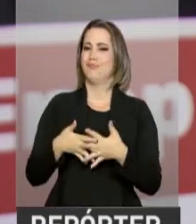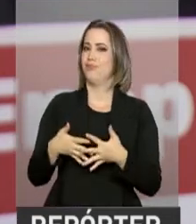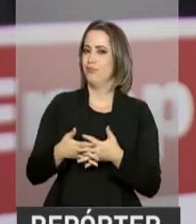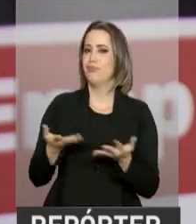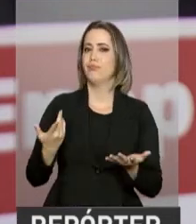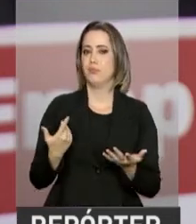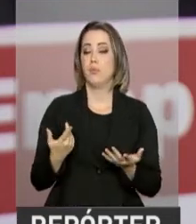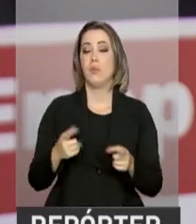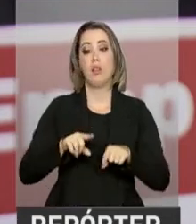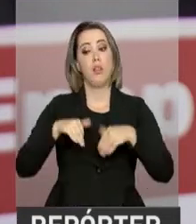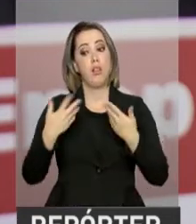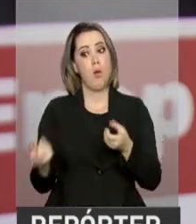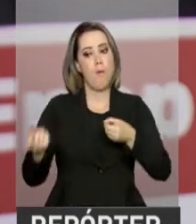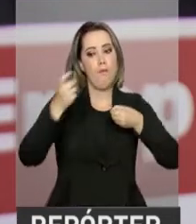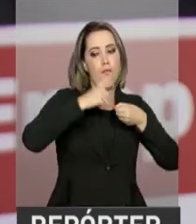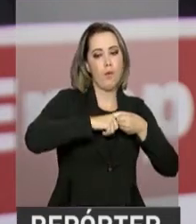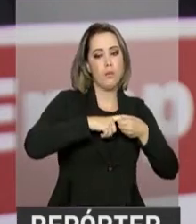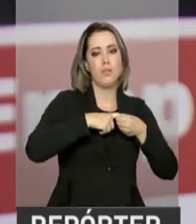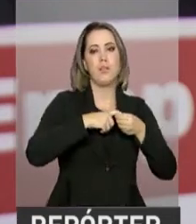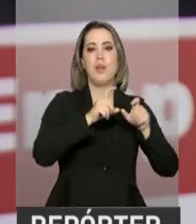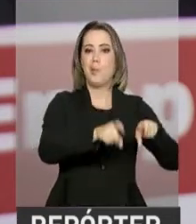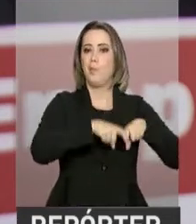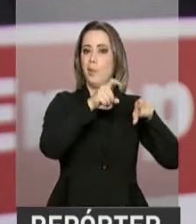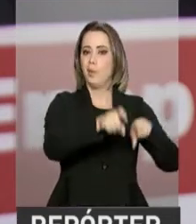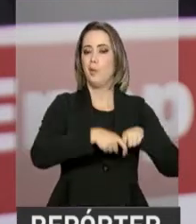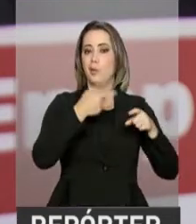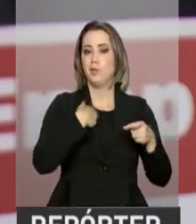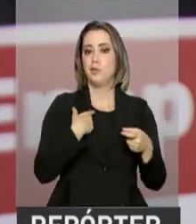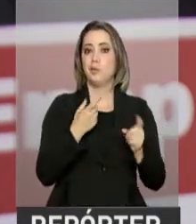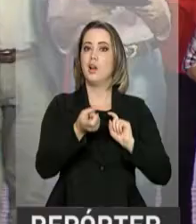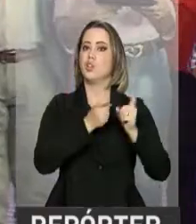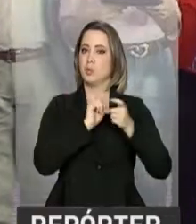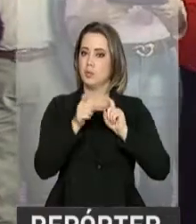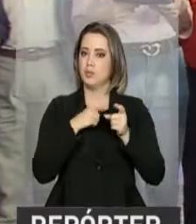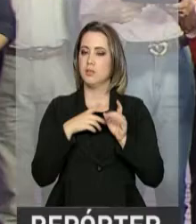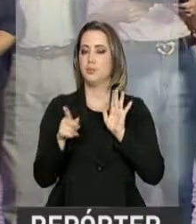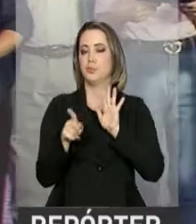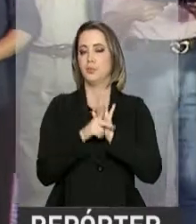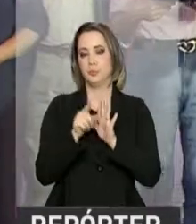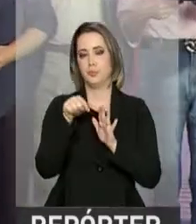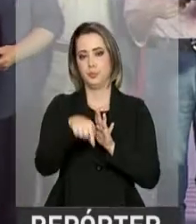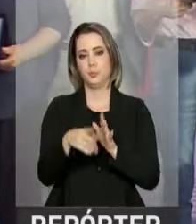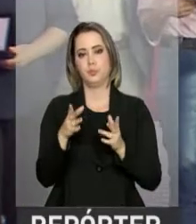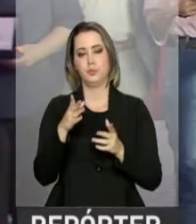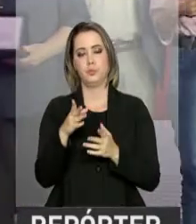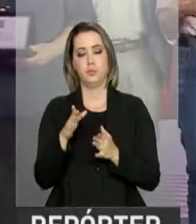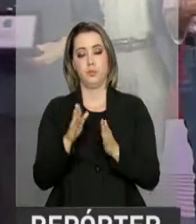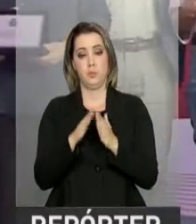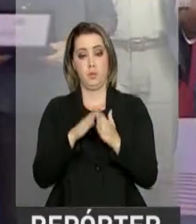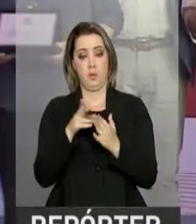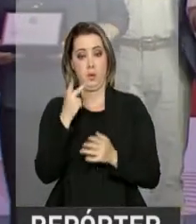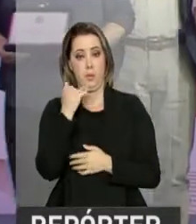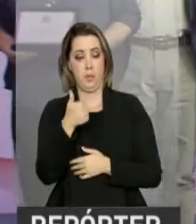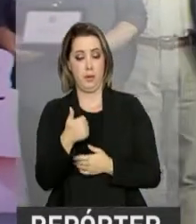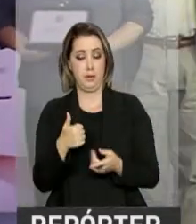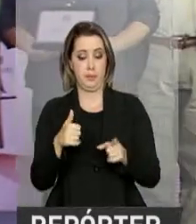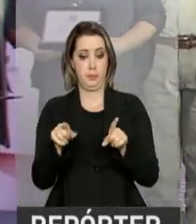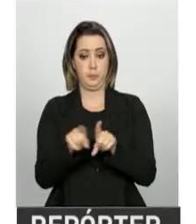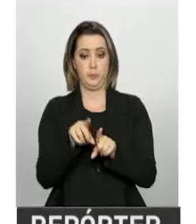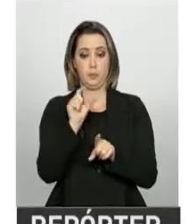realidade voltei pro interior assume abrindo o estrela anã as histórias de maria bruna de outras mulheres